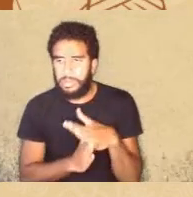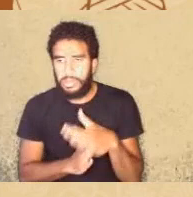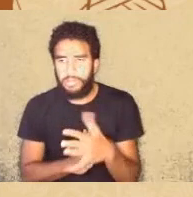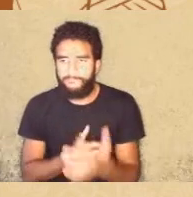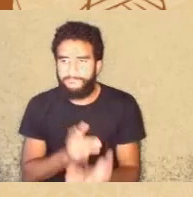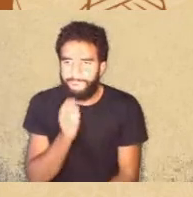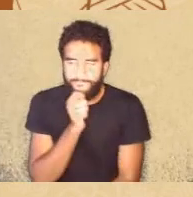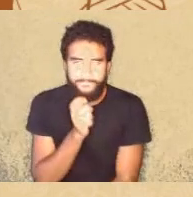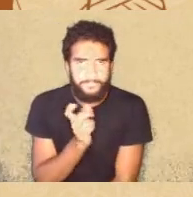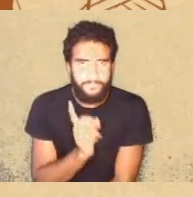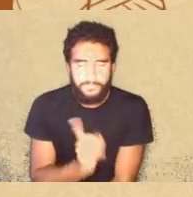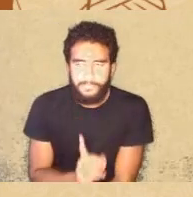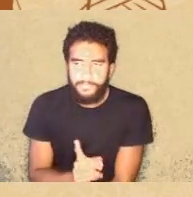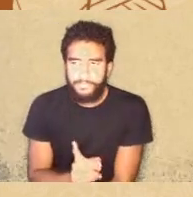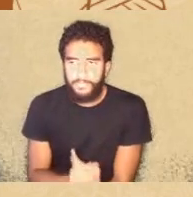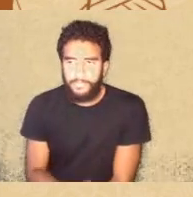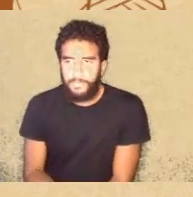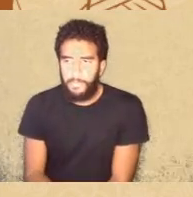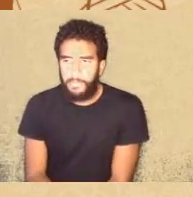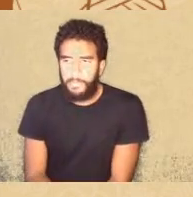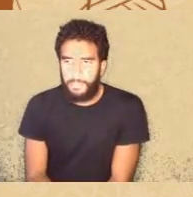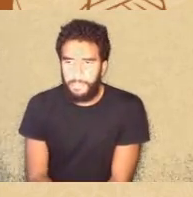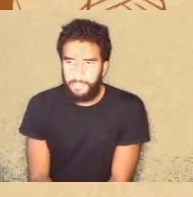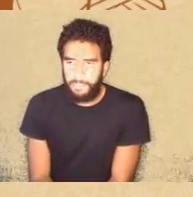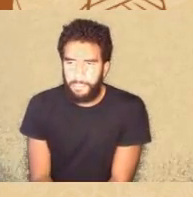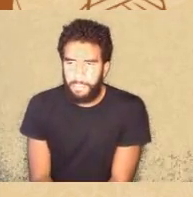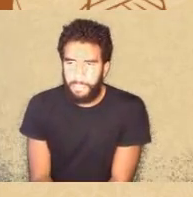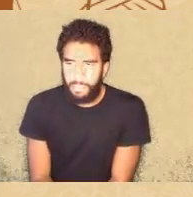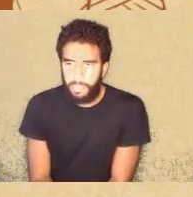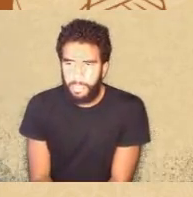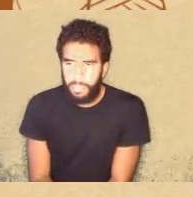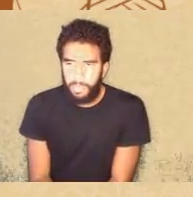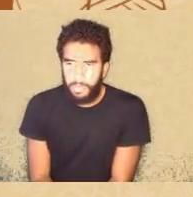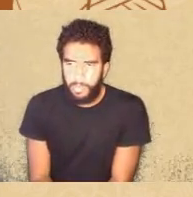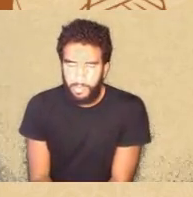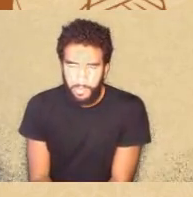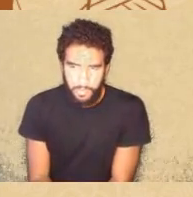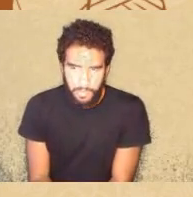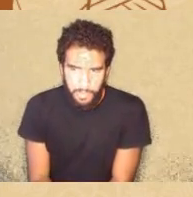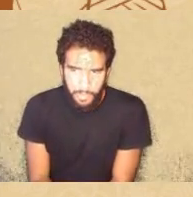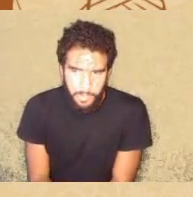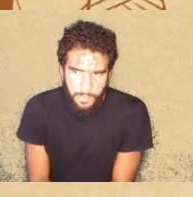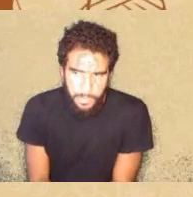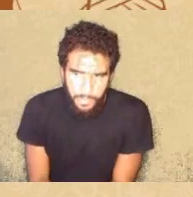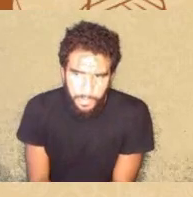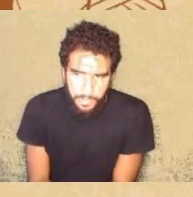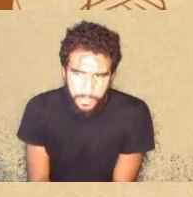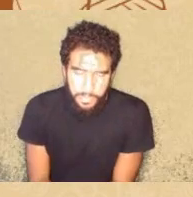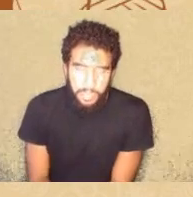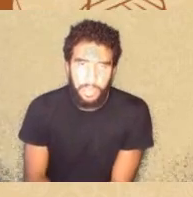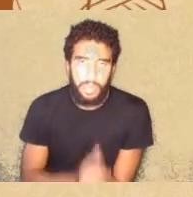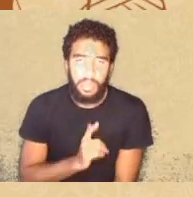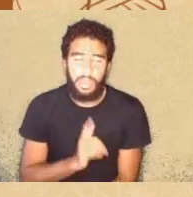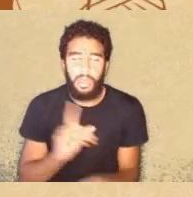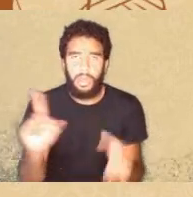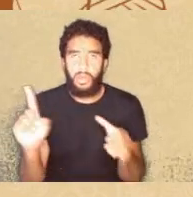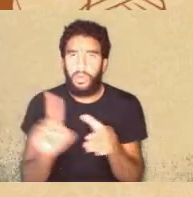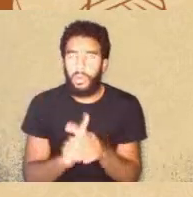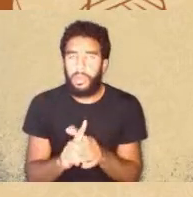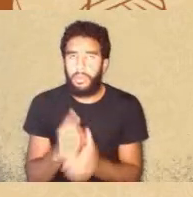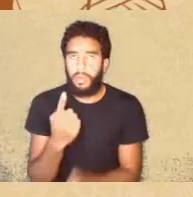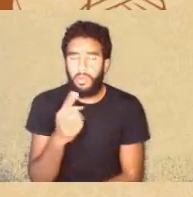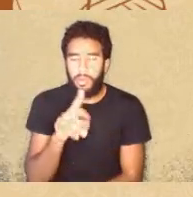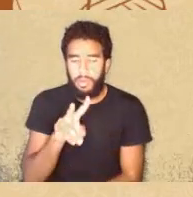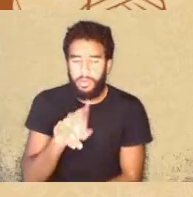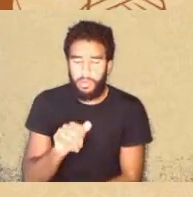Como eu disse, as pessoas às vezes ficam satisfeitas porque tem cota de 20%, tem cota para uma vaga. Mesmo isso é o